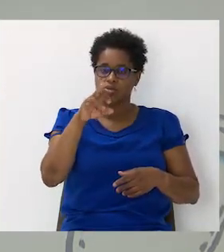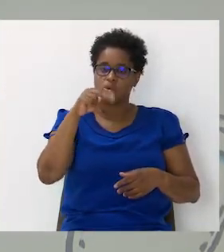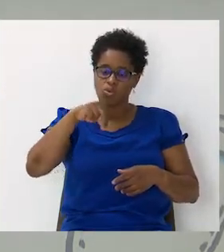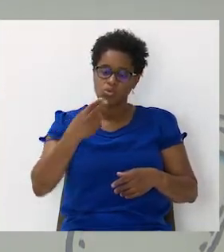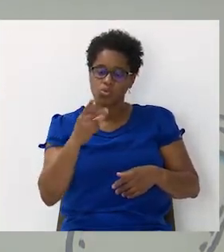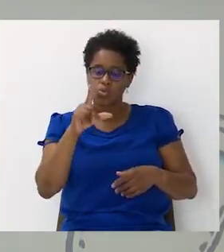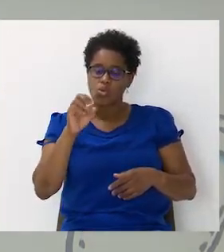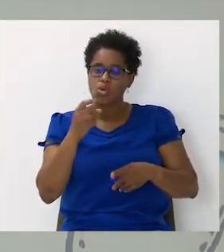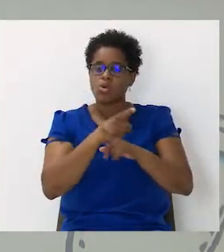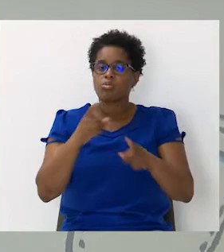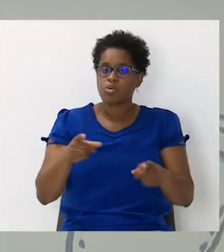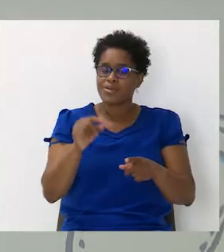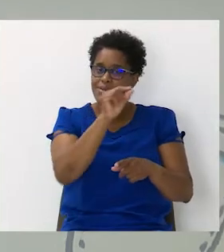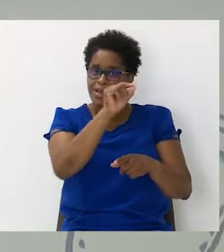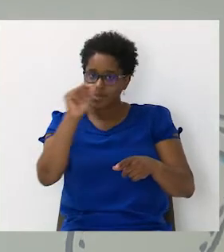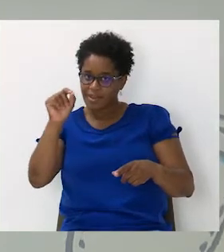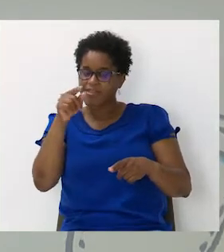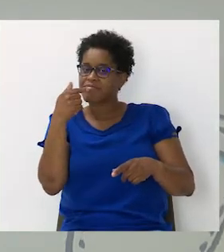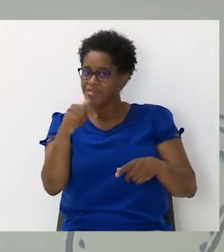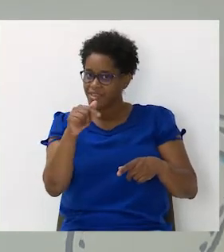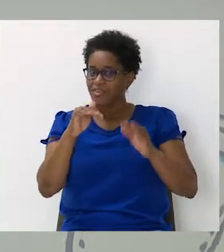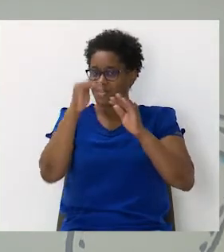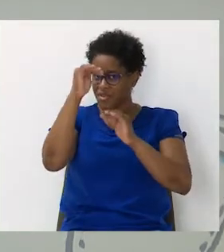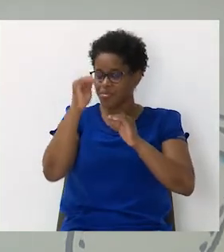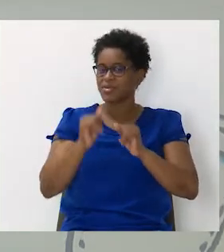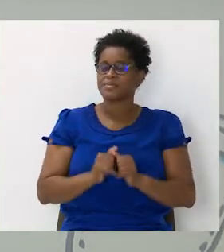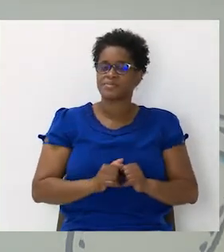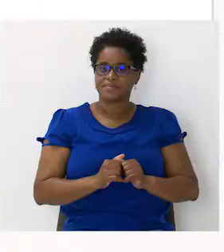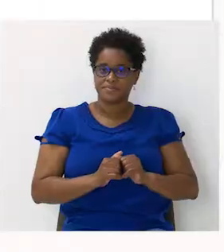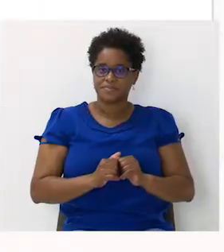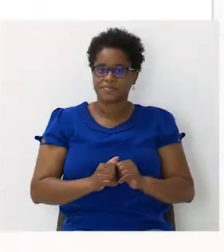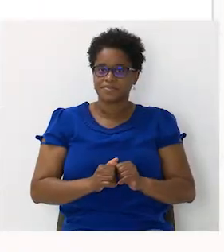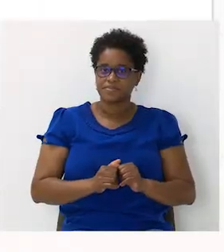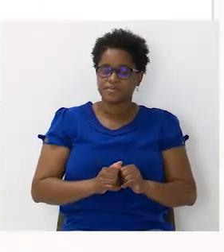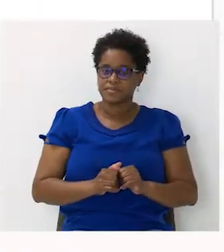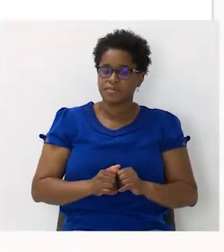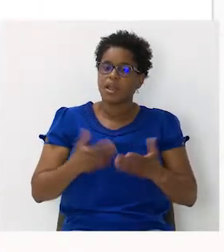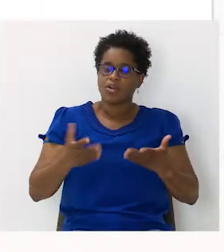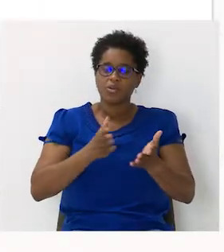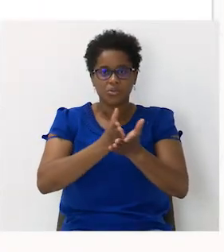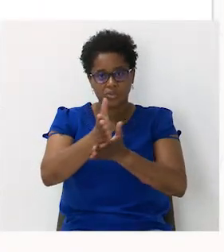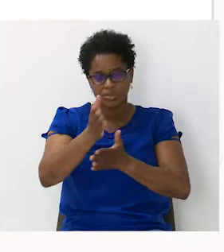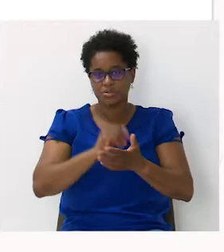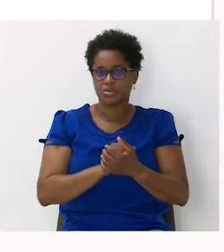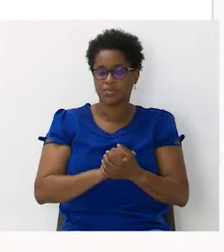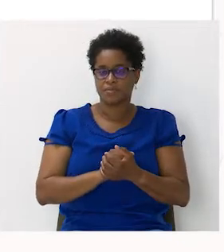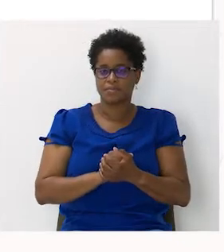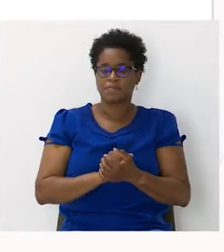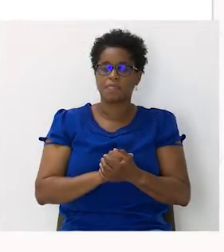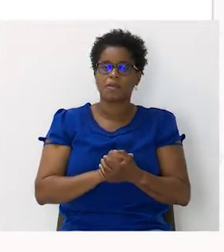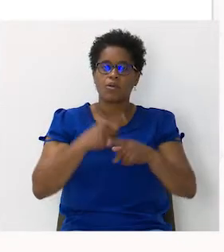por causa daquela setinha que nós temos em cima. Vamos prosseguir